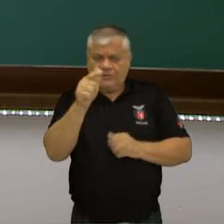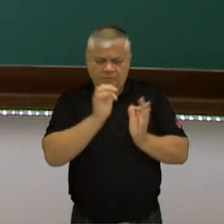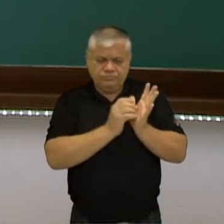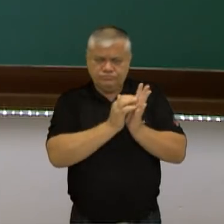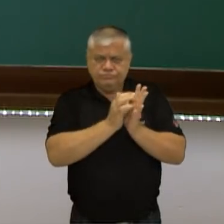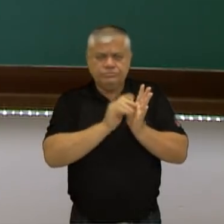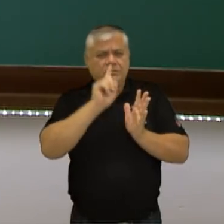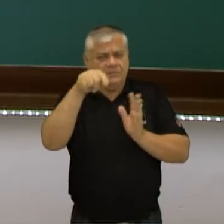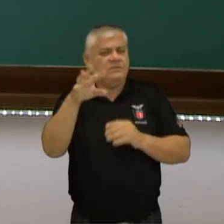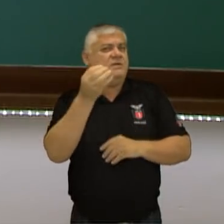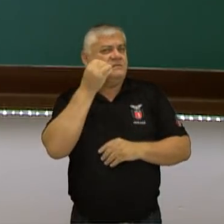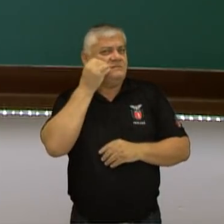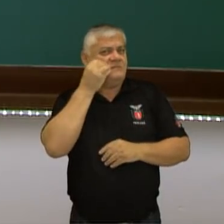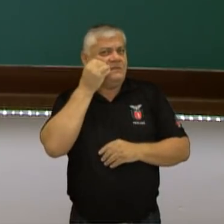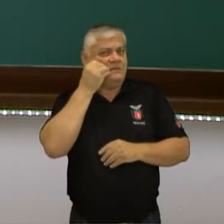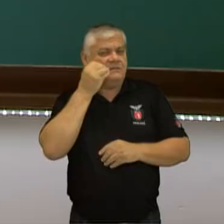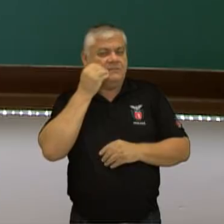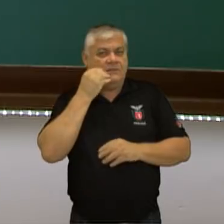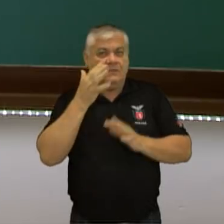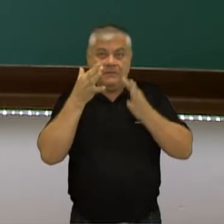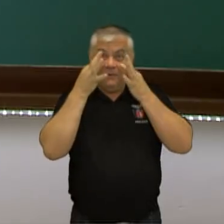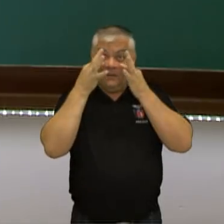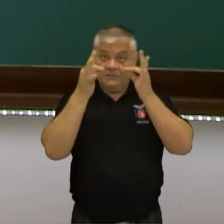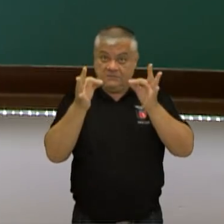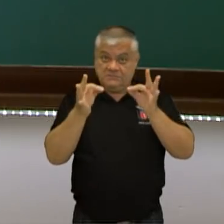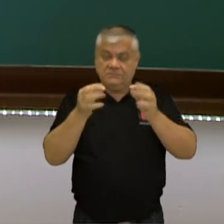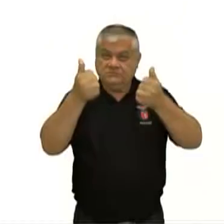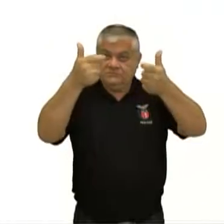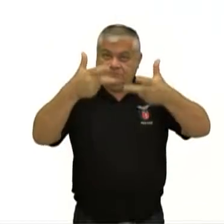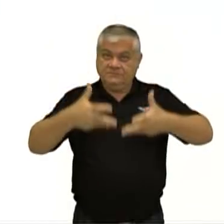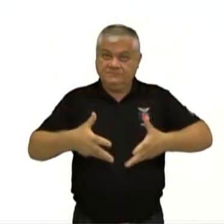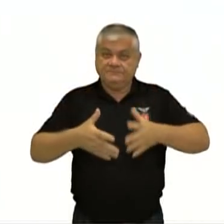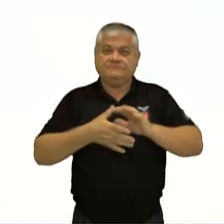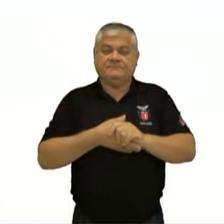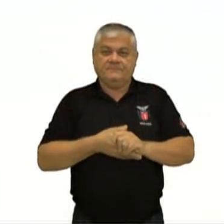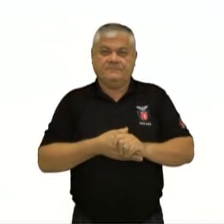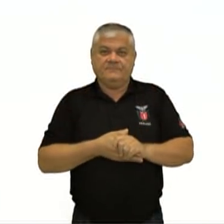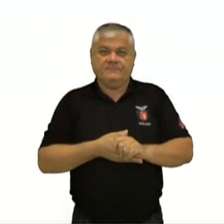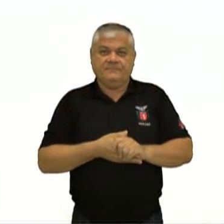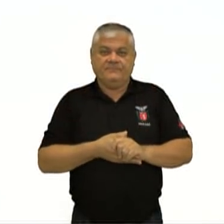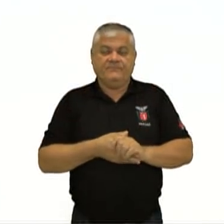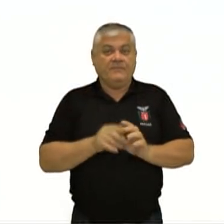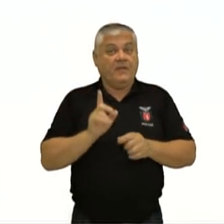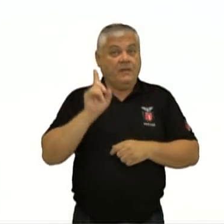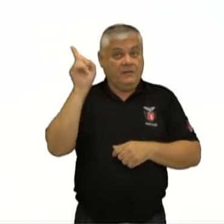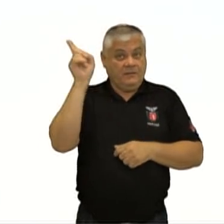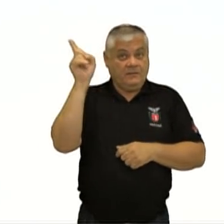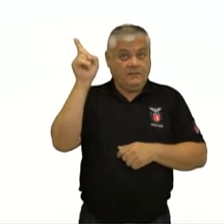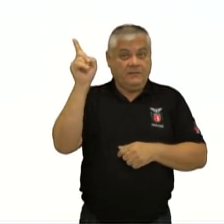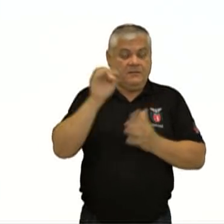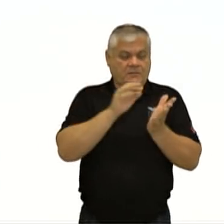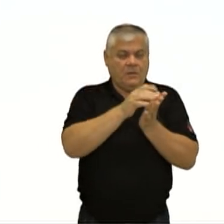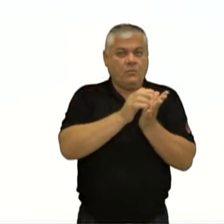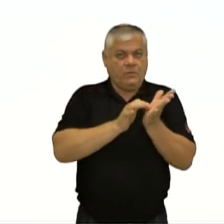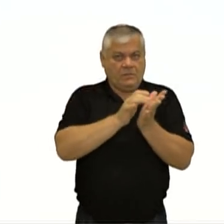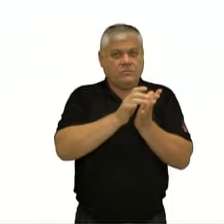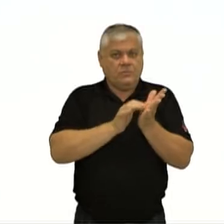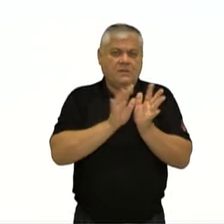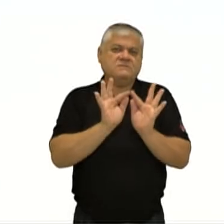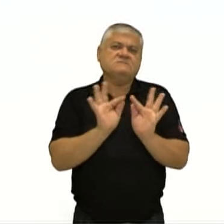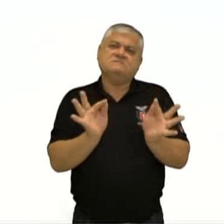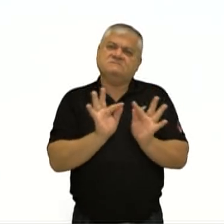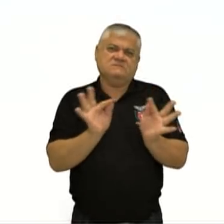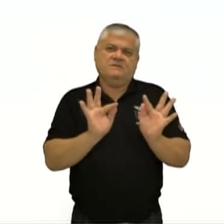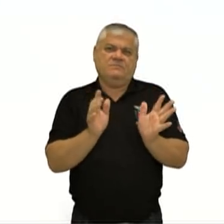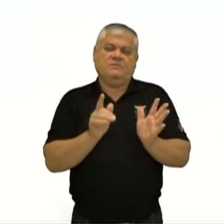tenta fazer. Mas concentra aqui no procedimento. Olha só. Claro que aqui eu estou falando de uma calculadora simples. Eu não estou falando da